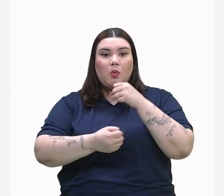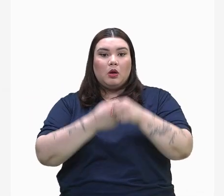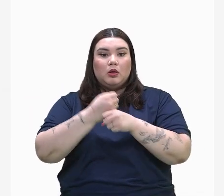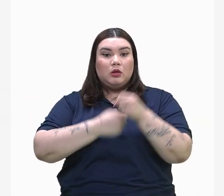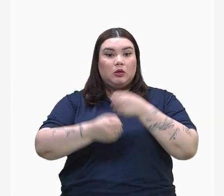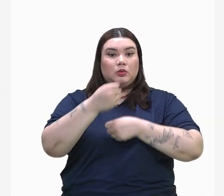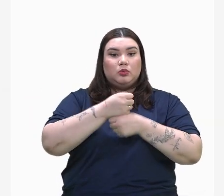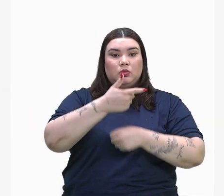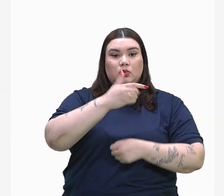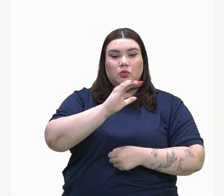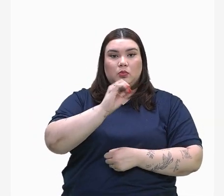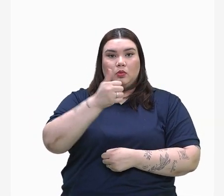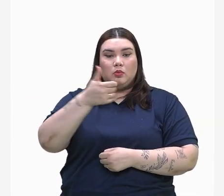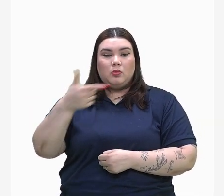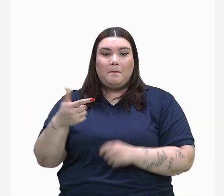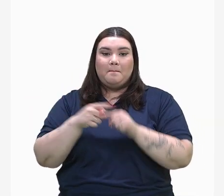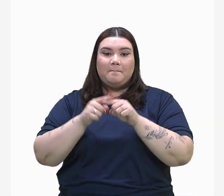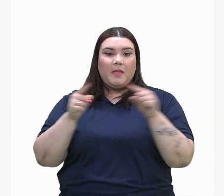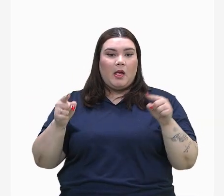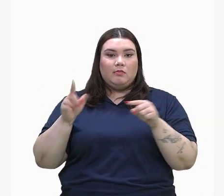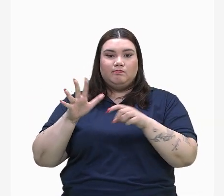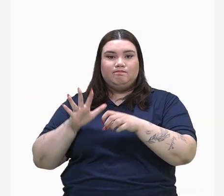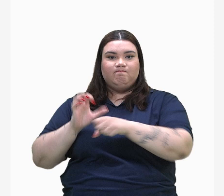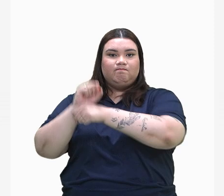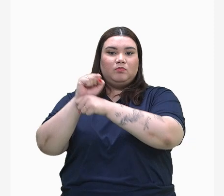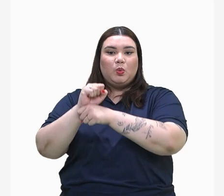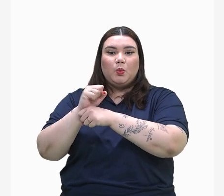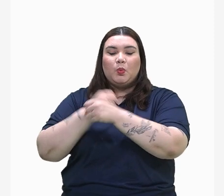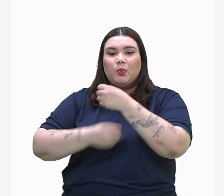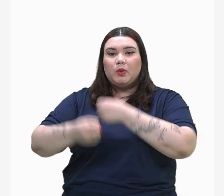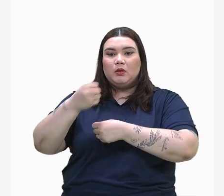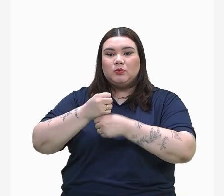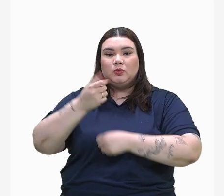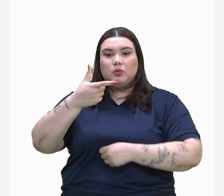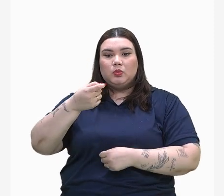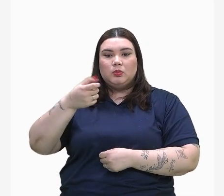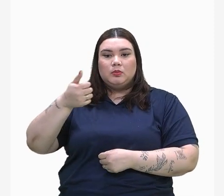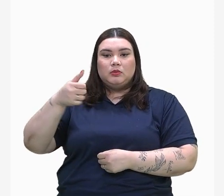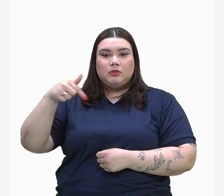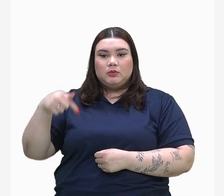2012, porém, ela foi suspensa em